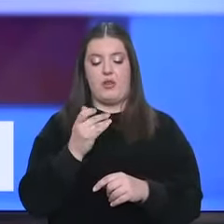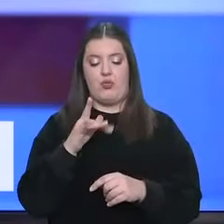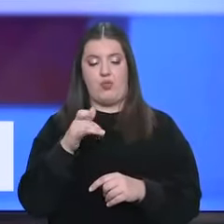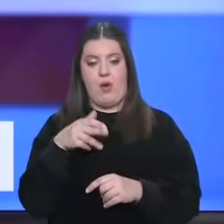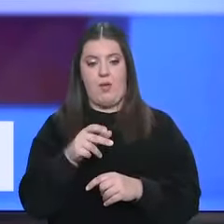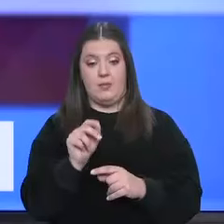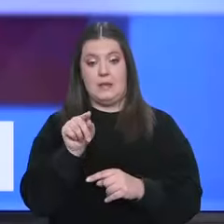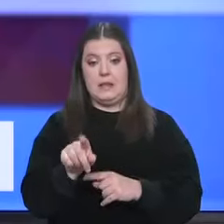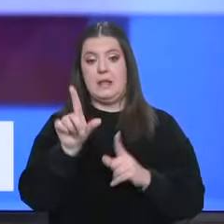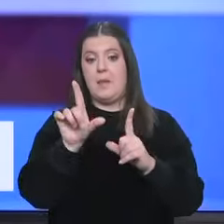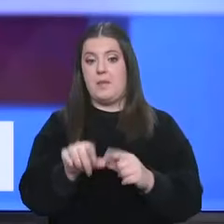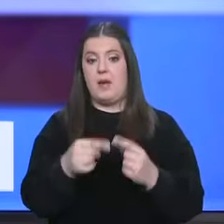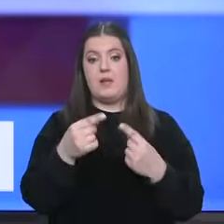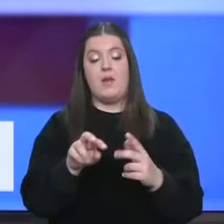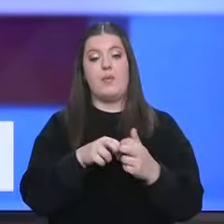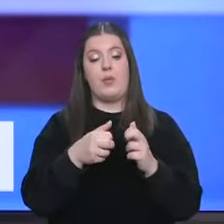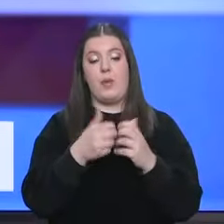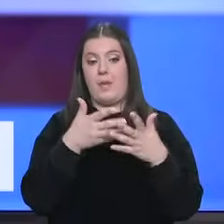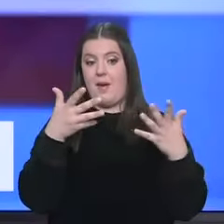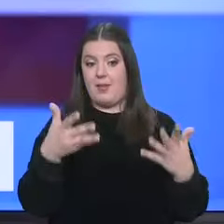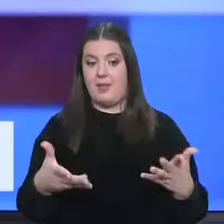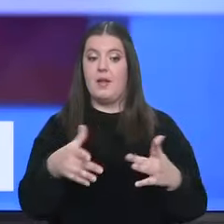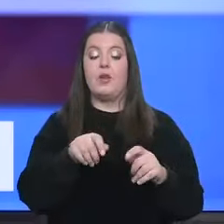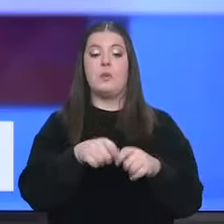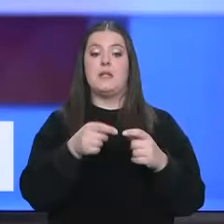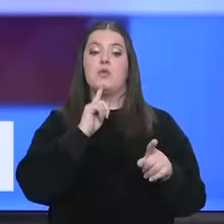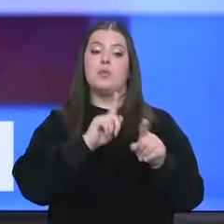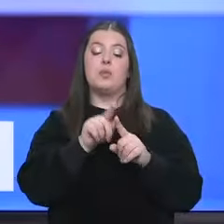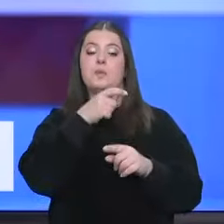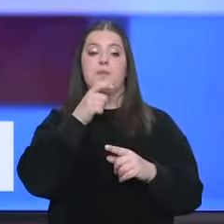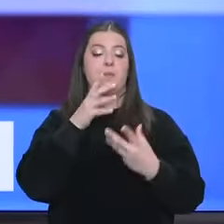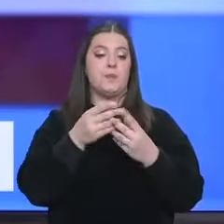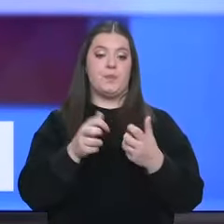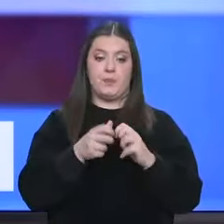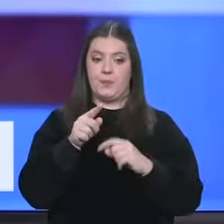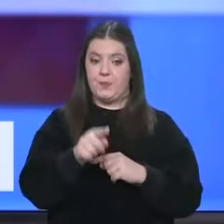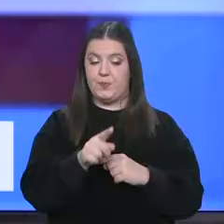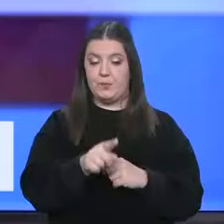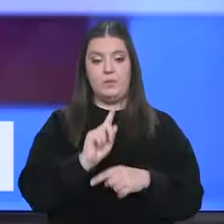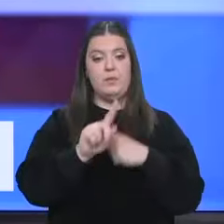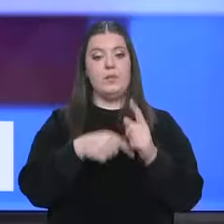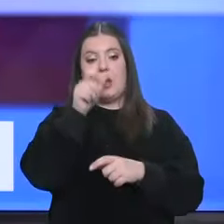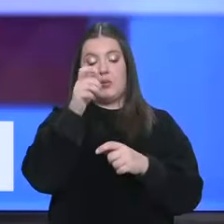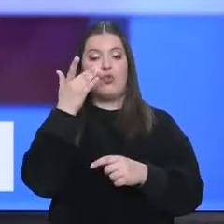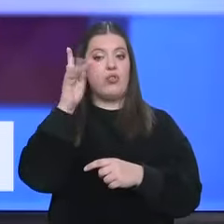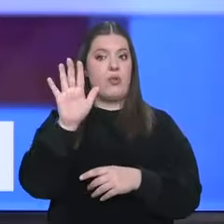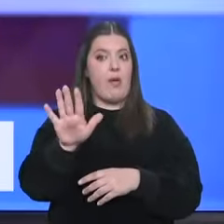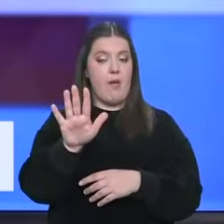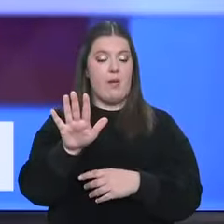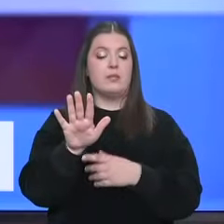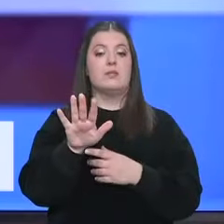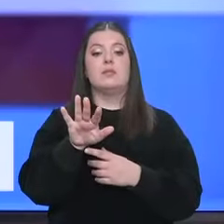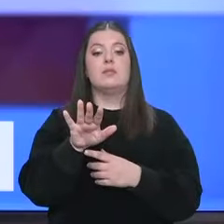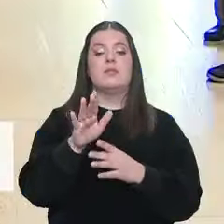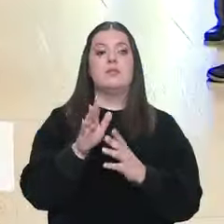já aí Houve um problema sério os partidos Prometeram resolver esse problema para que os nossos concidadãos no estrangeiro não tivessem